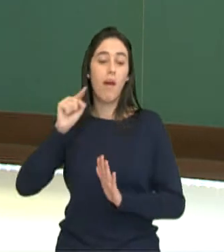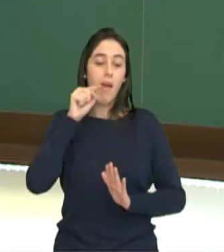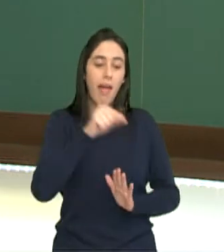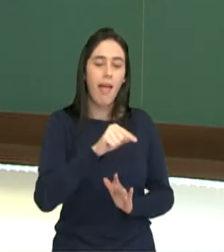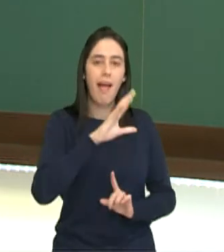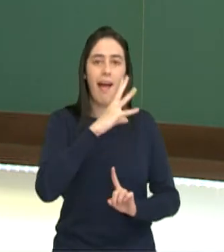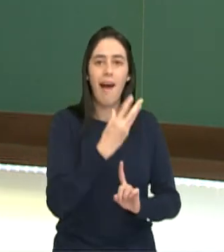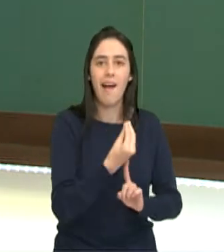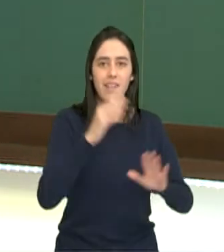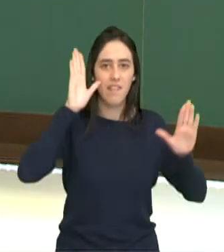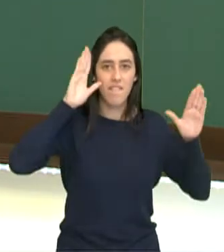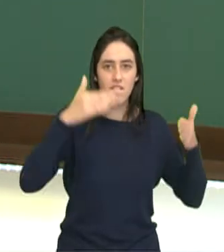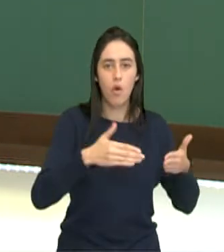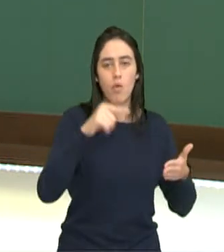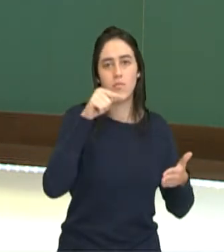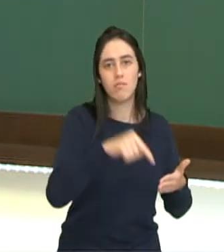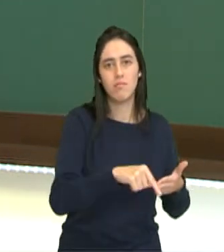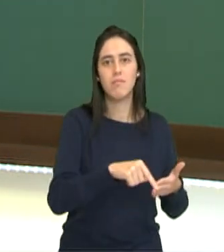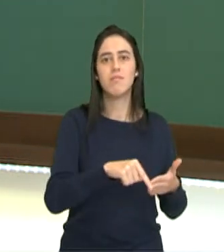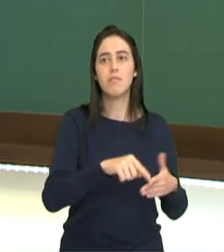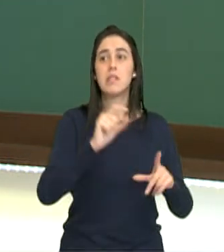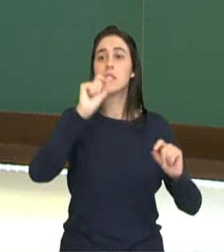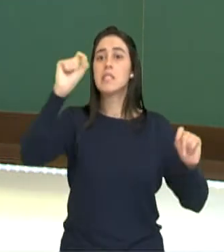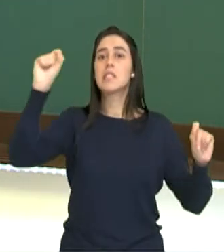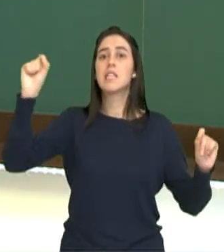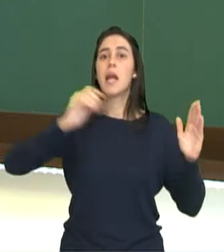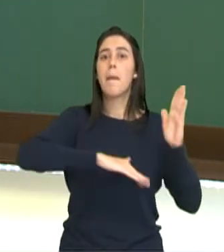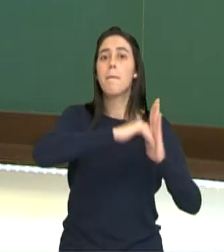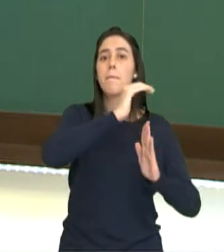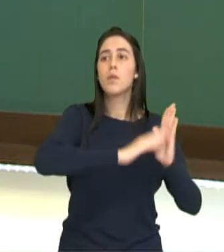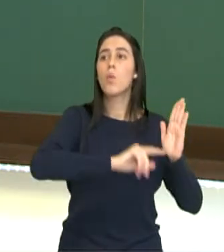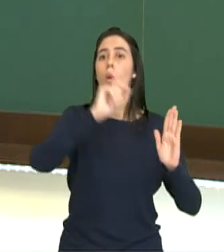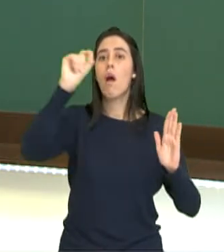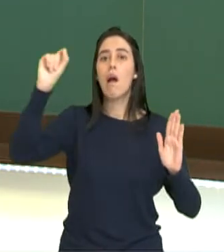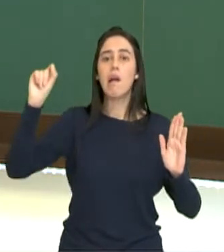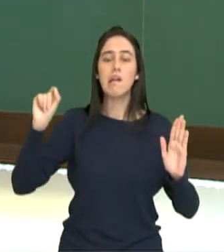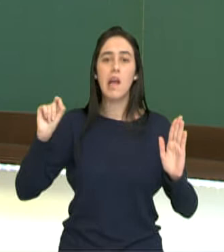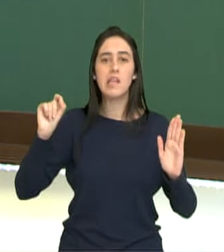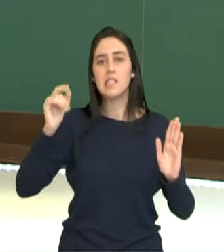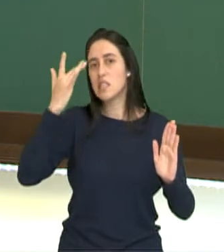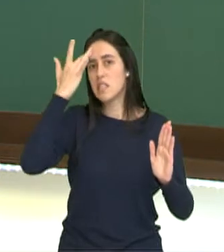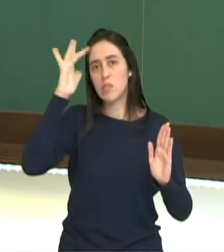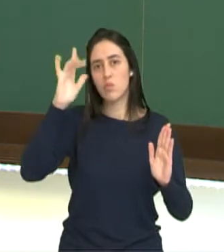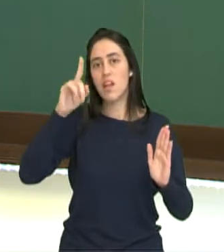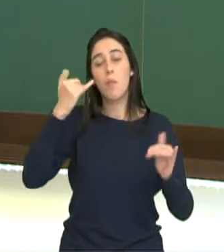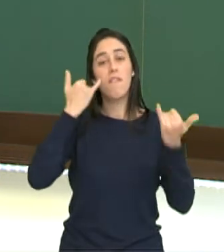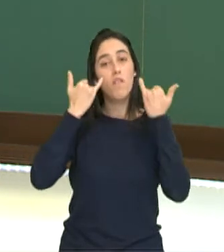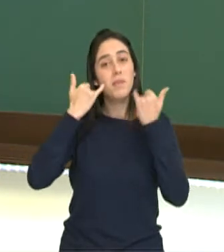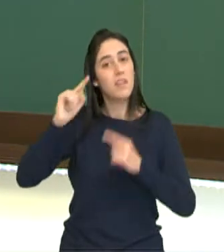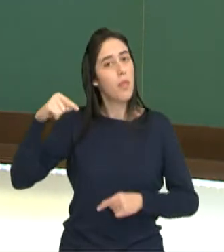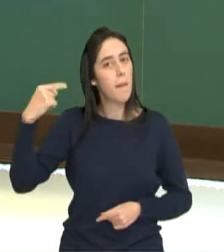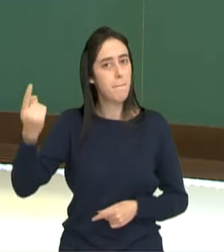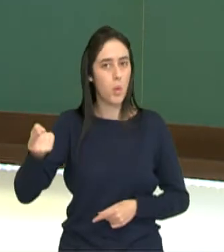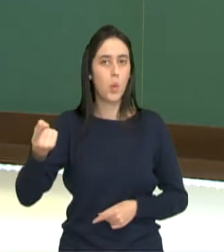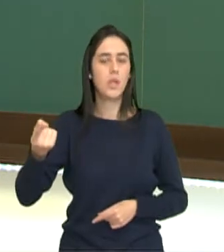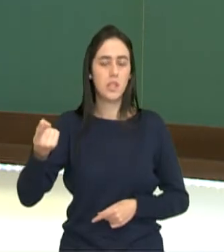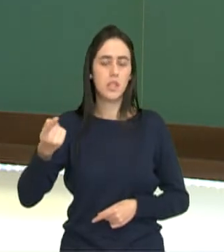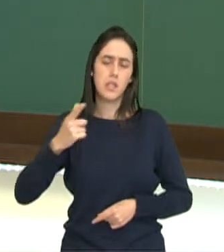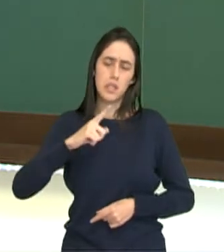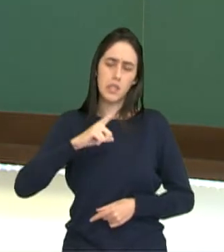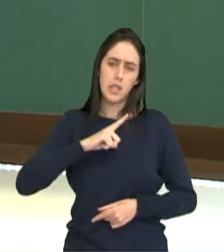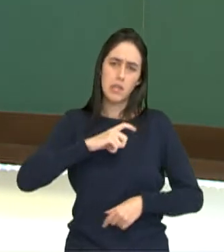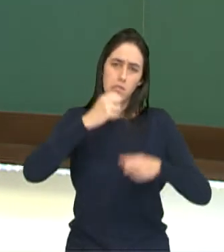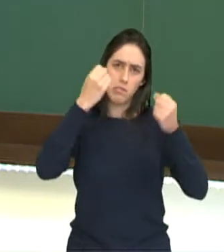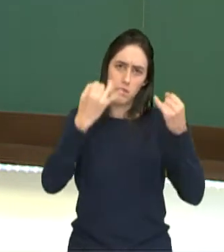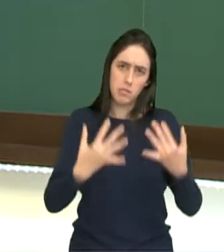ela está no foco e quem a desenvolveu, quem a pintou, passa a ser uma informação secundária aí. Por mais que a gente esteja falando,